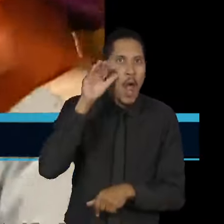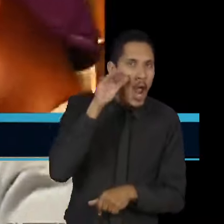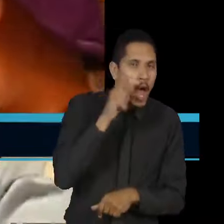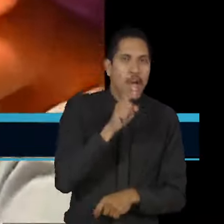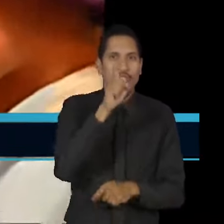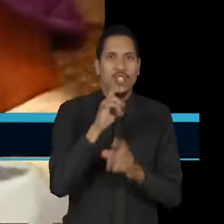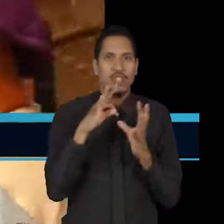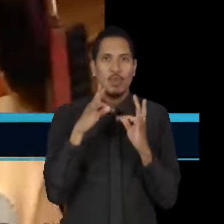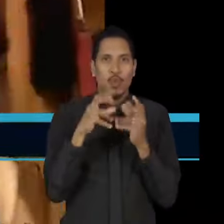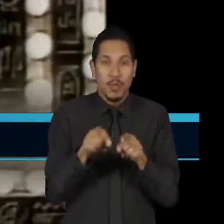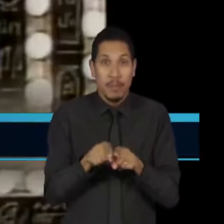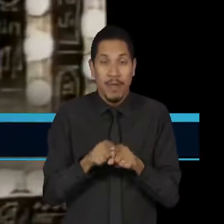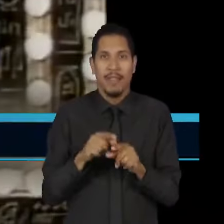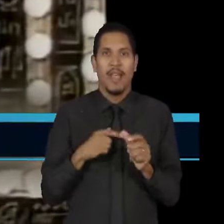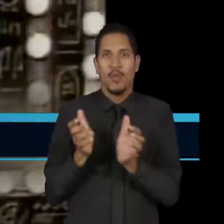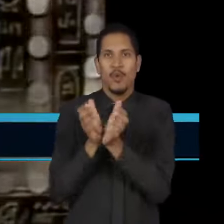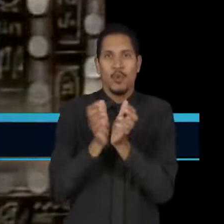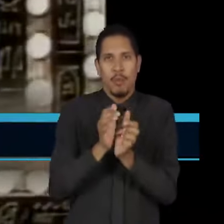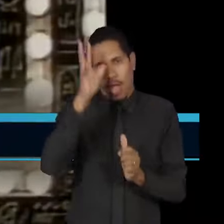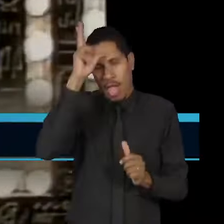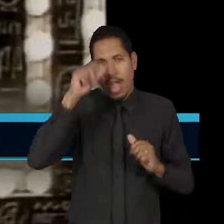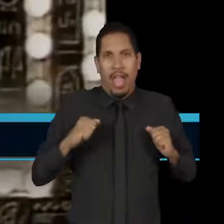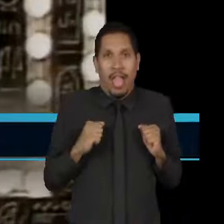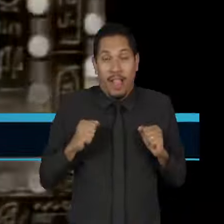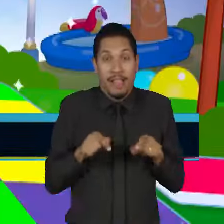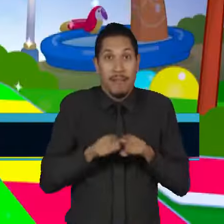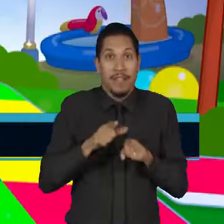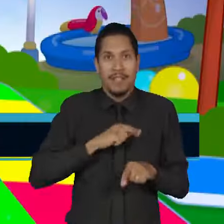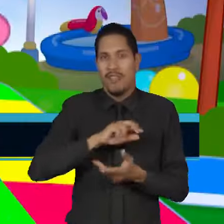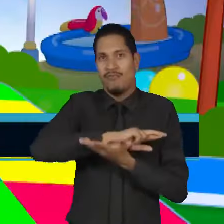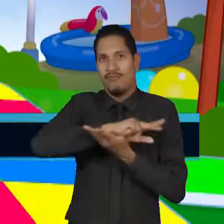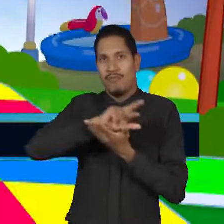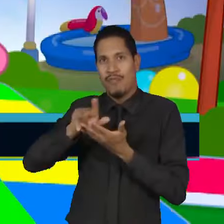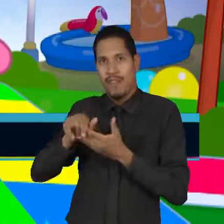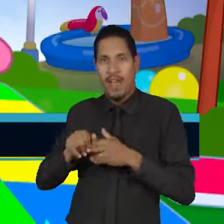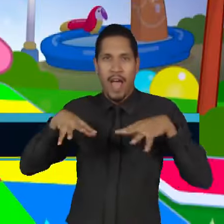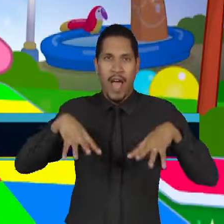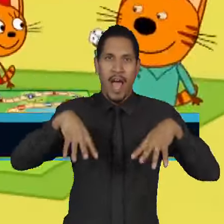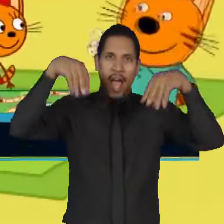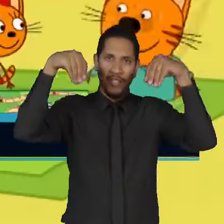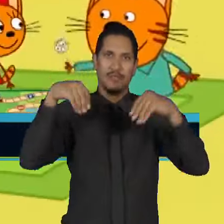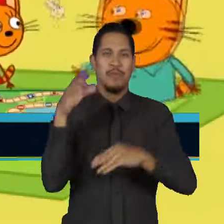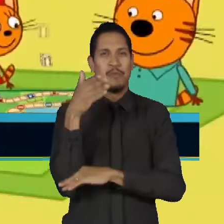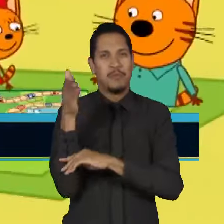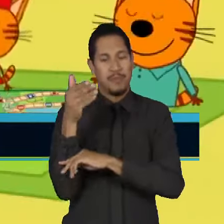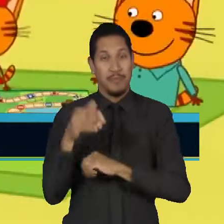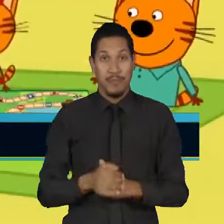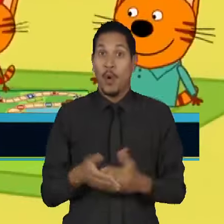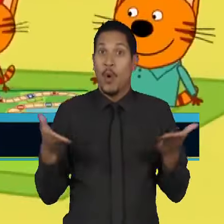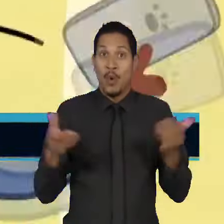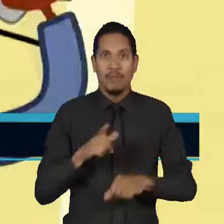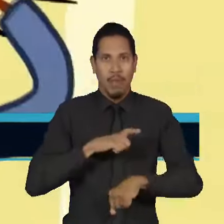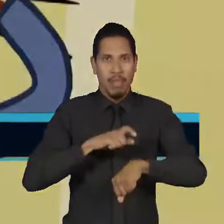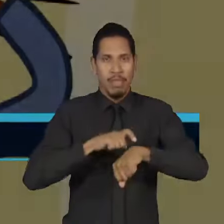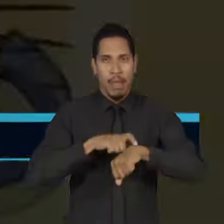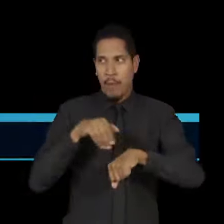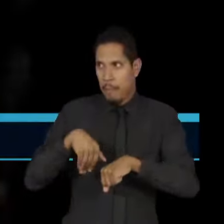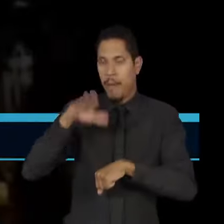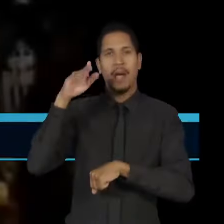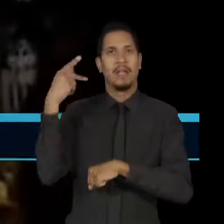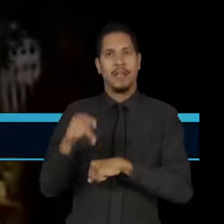a turma do Cocoricó e a variedade do Rá-Tim-Bum. Hoje é a emissora que tem o maior tempo destinado às